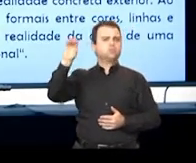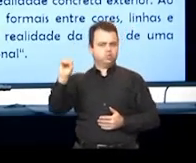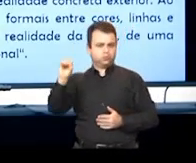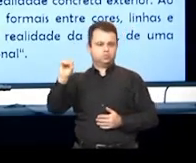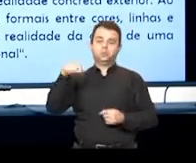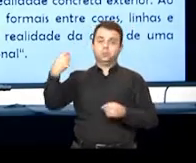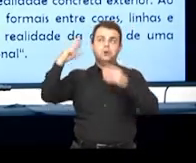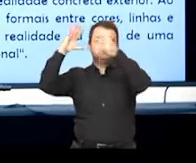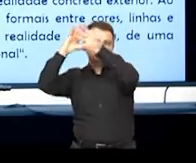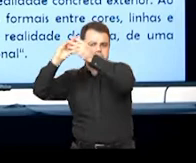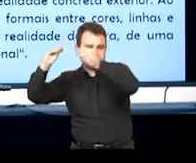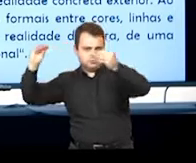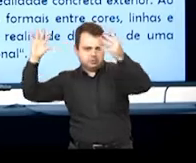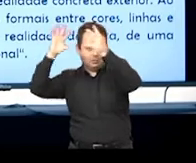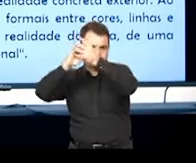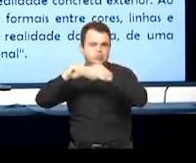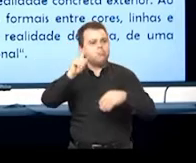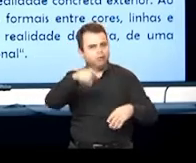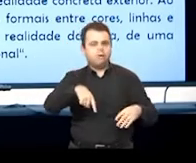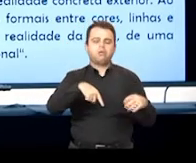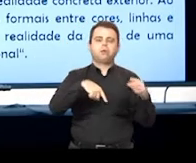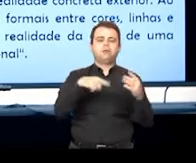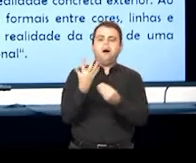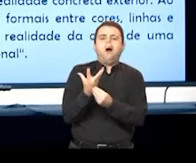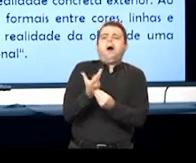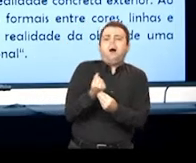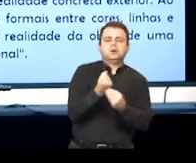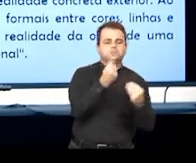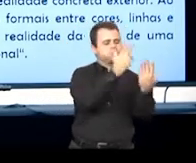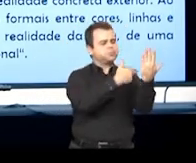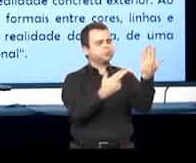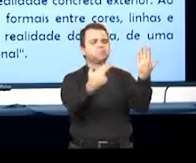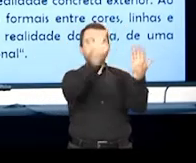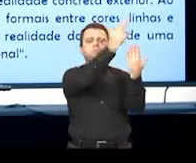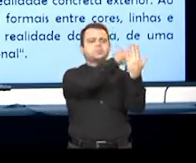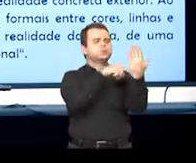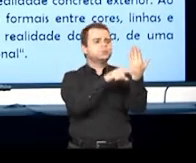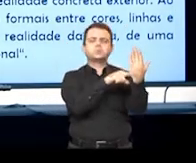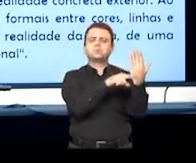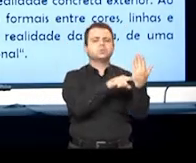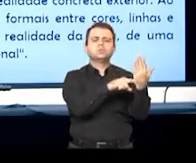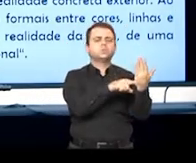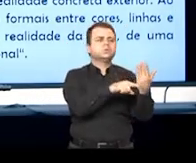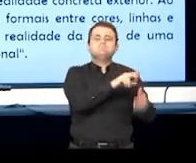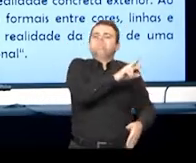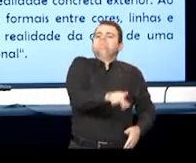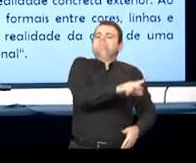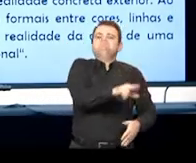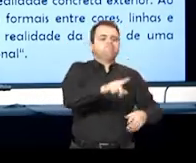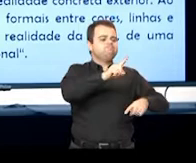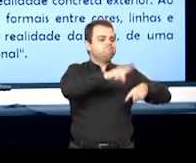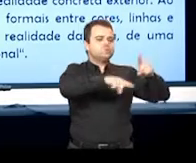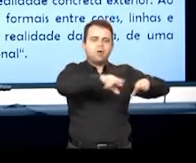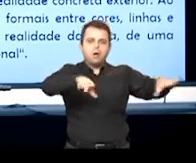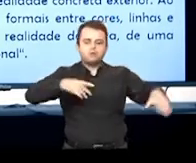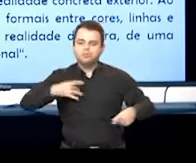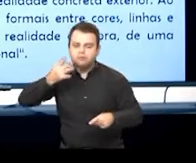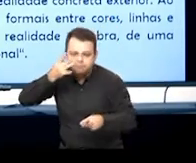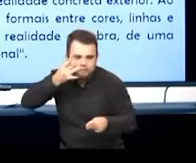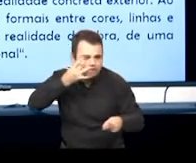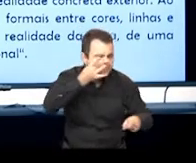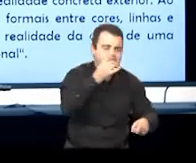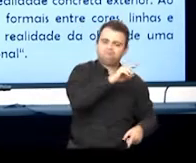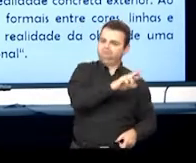geralmente entendido como uma forma de arte que não representa objetos próprios da nossa